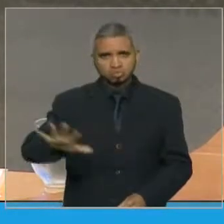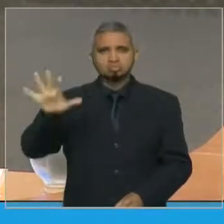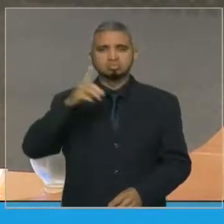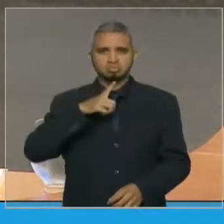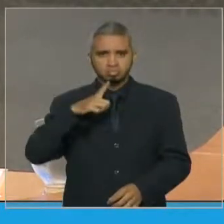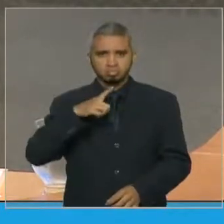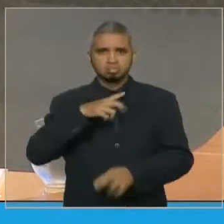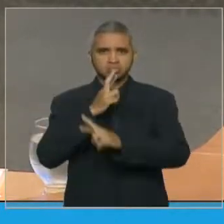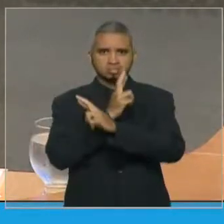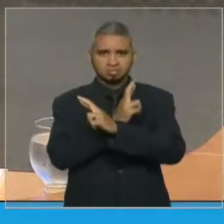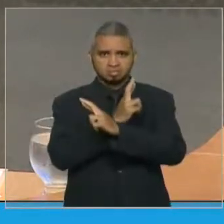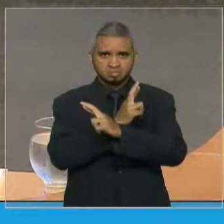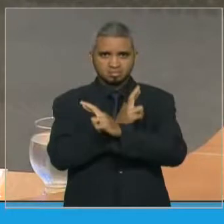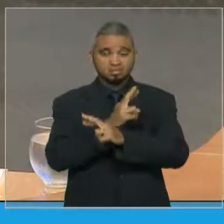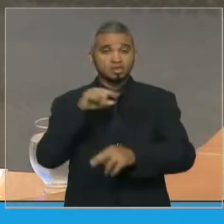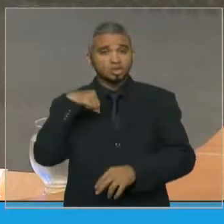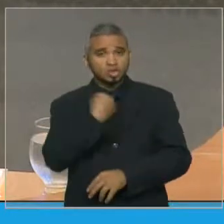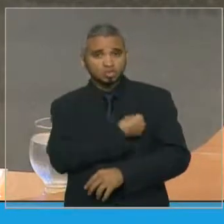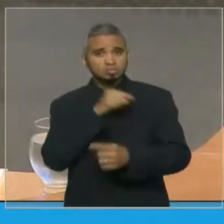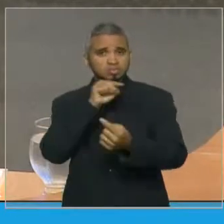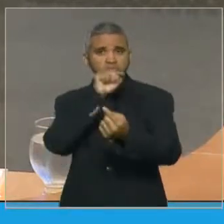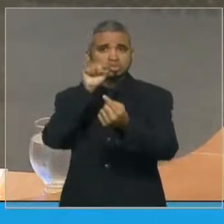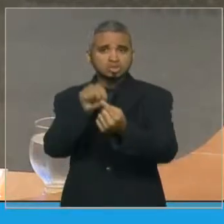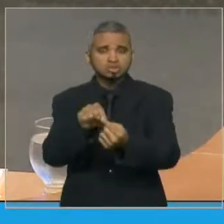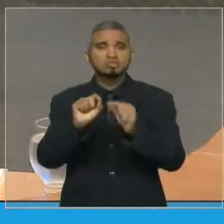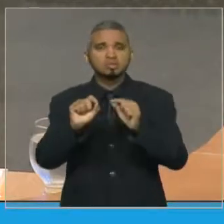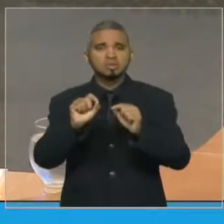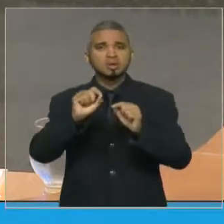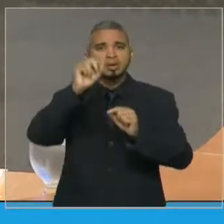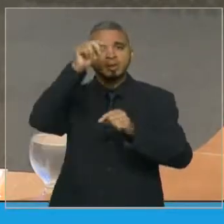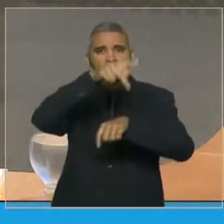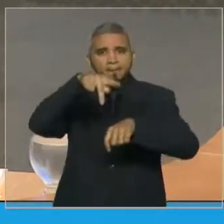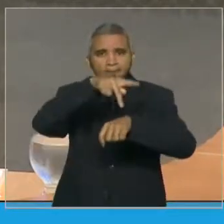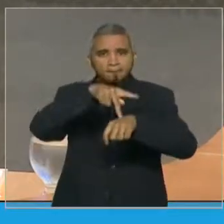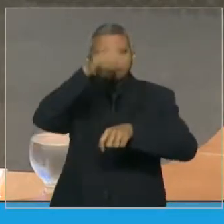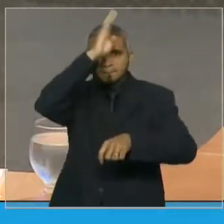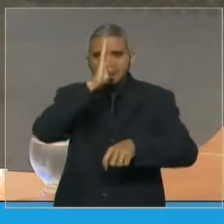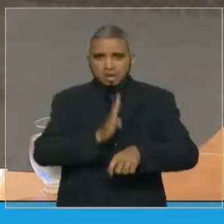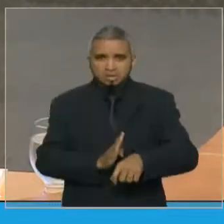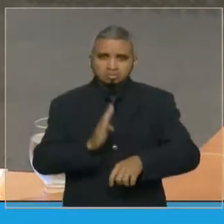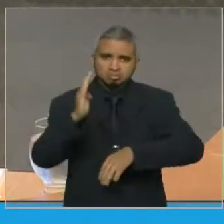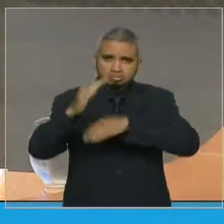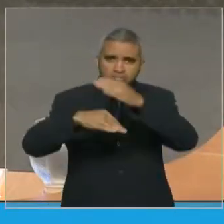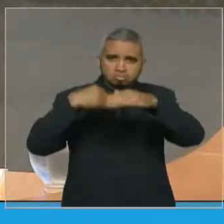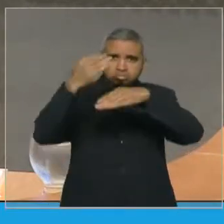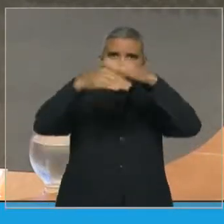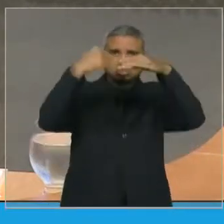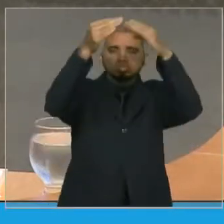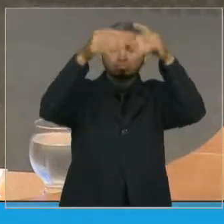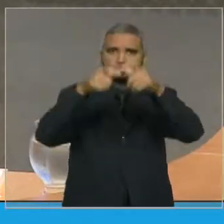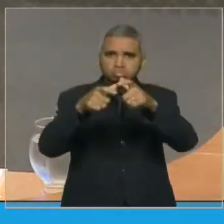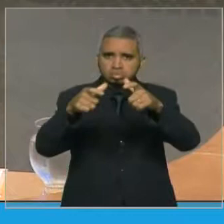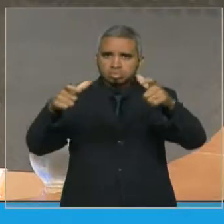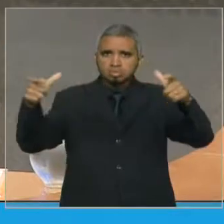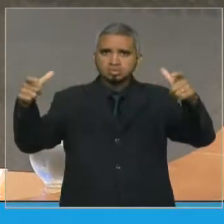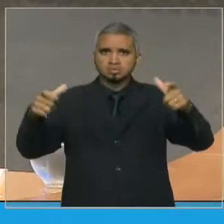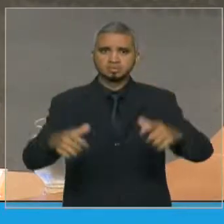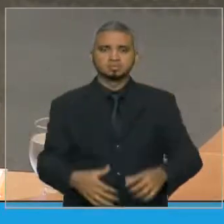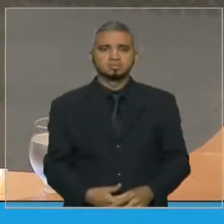Sempre trabalhando para que o país possa crescer e se desenvolver, e para isso fornecendo os recursos necessários à nossa